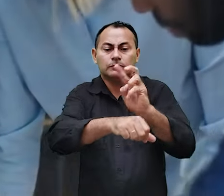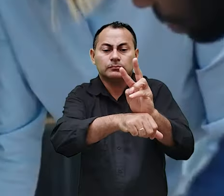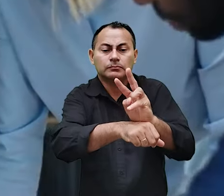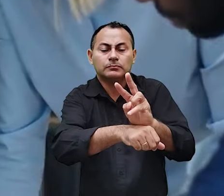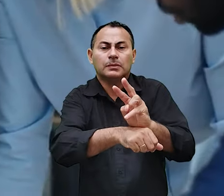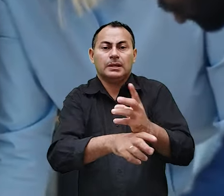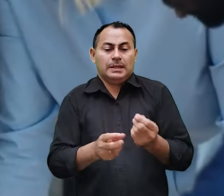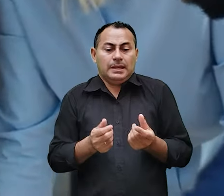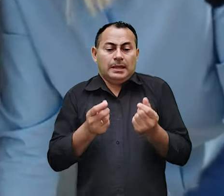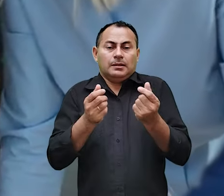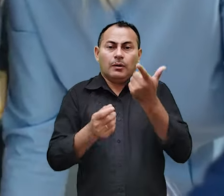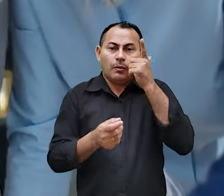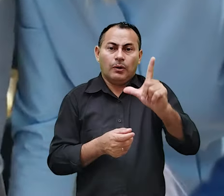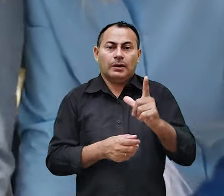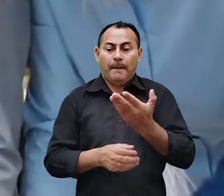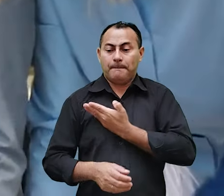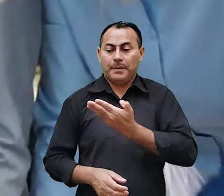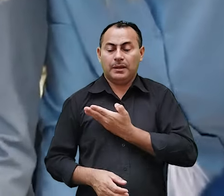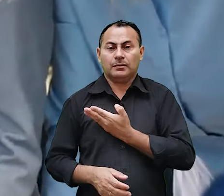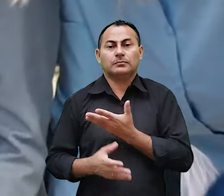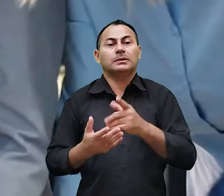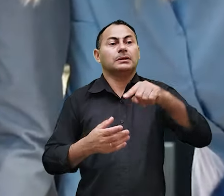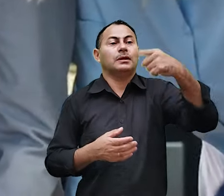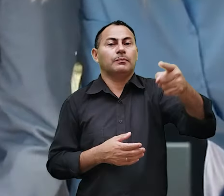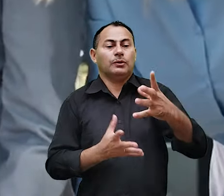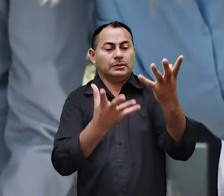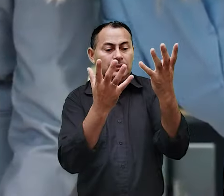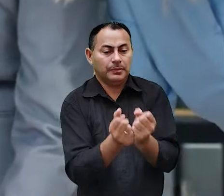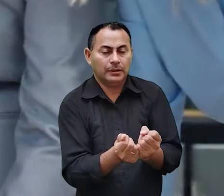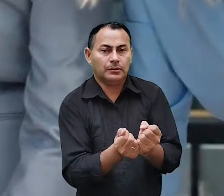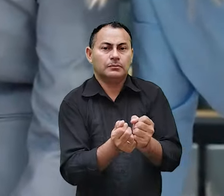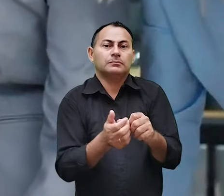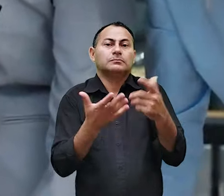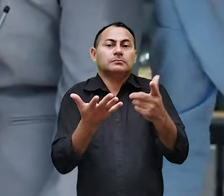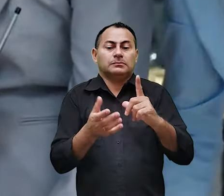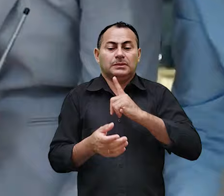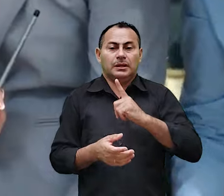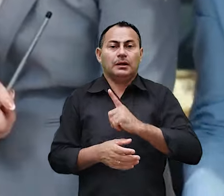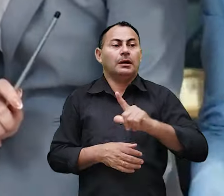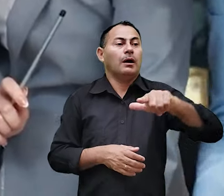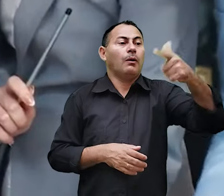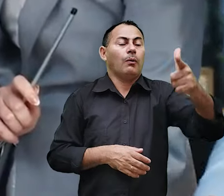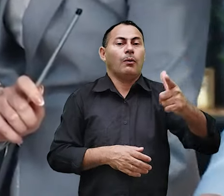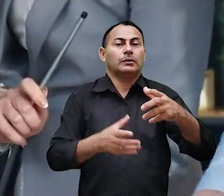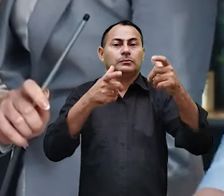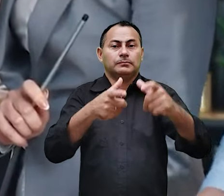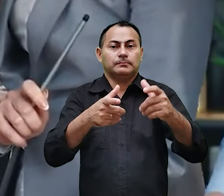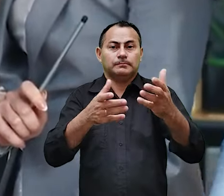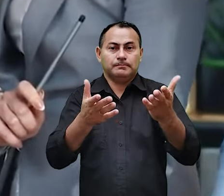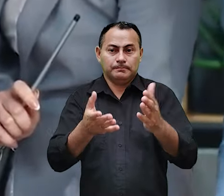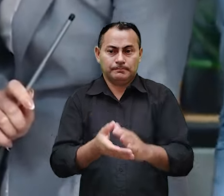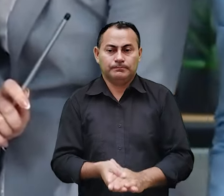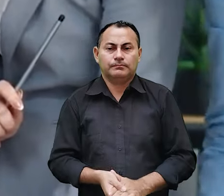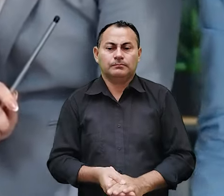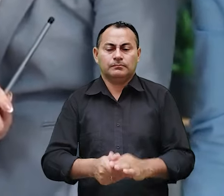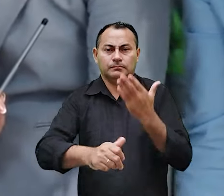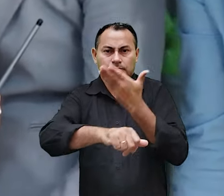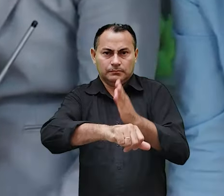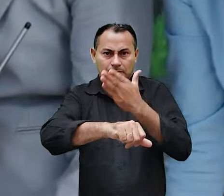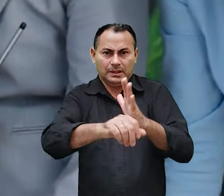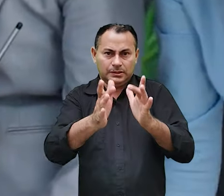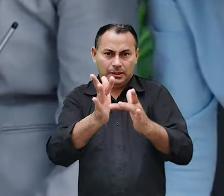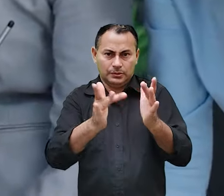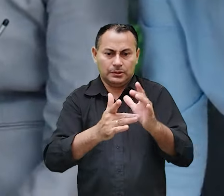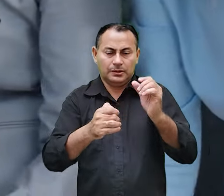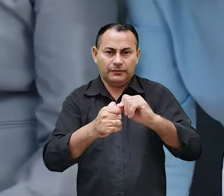dimensão, usou seu controle sobre as riquezas para conseguir amigos, que depois o receberiam quando ele estivesse na outra dimensão.